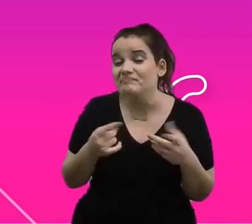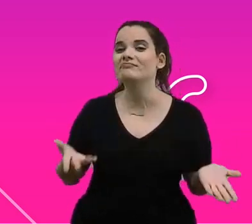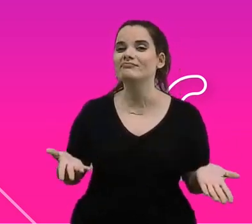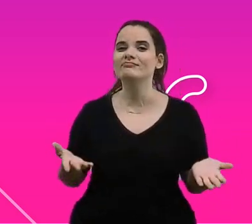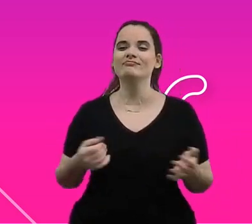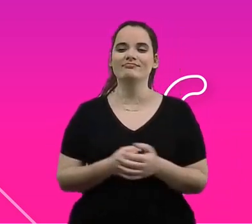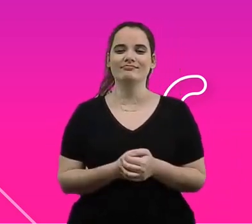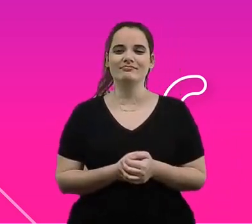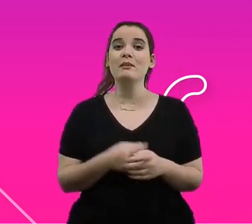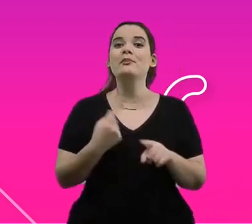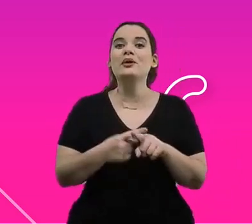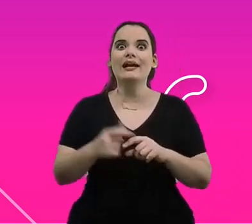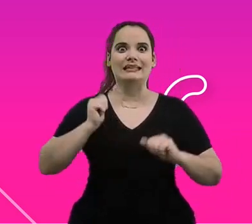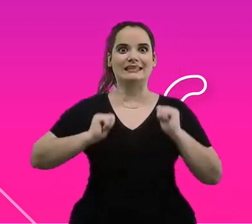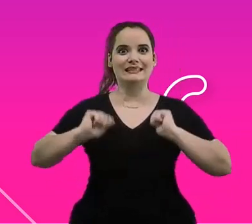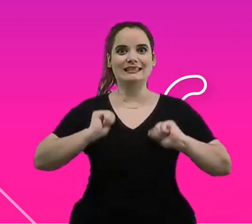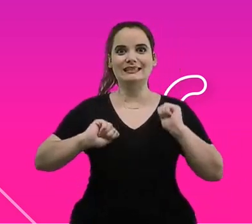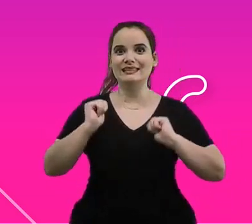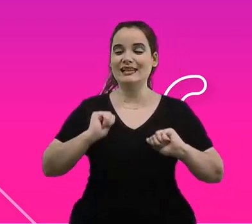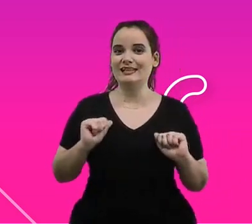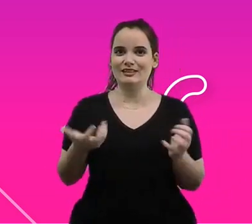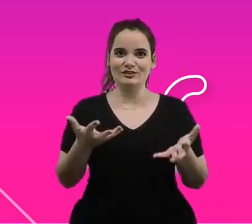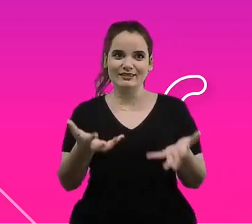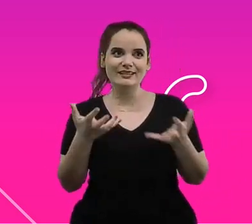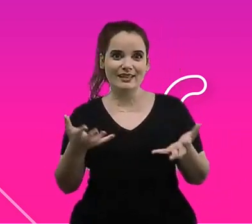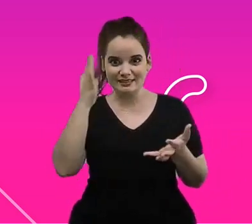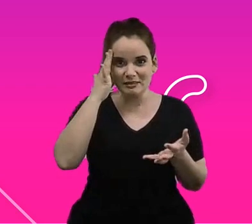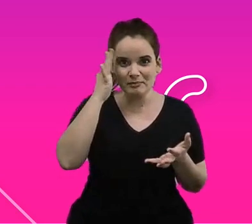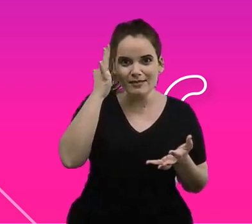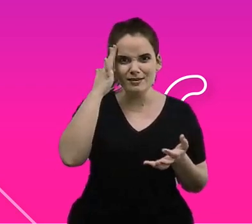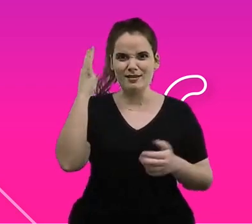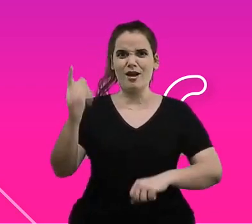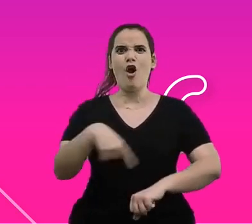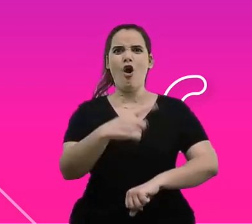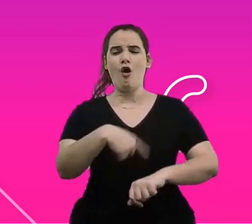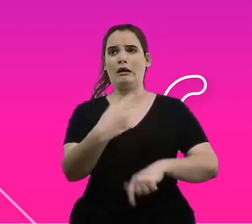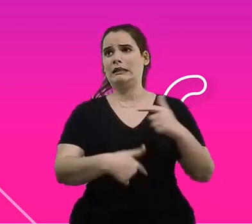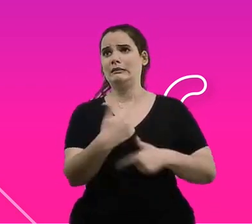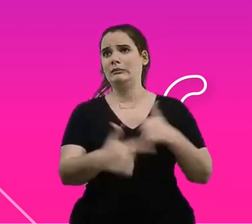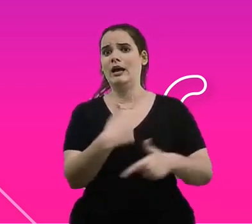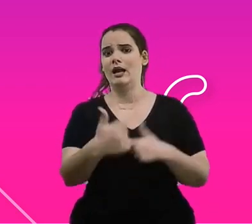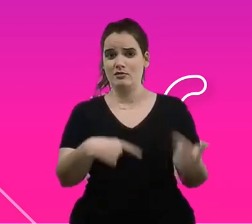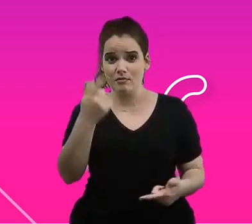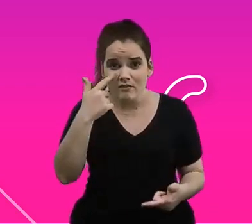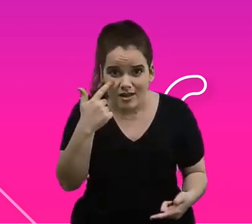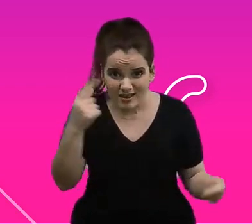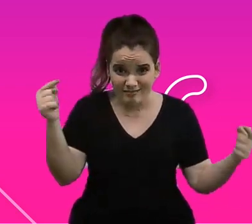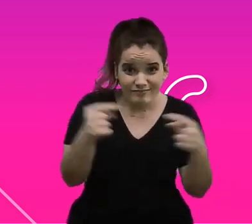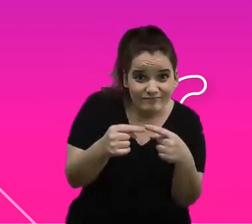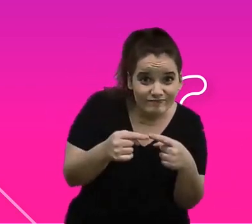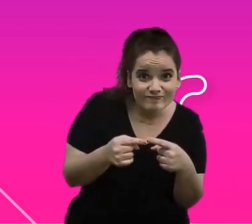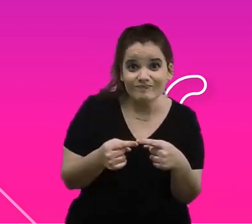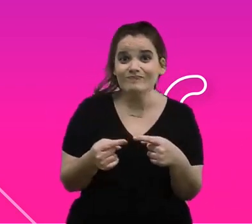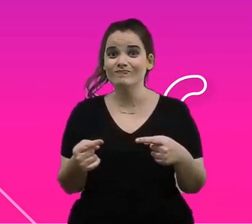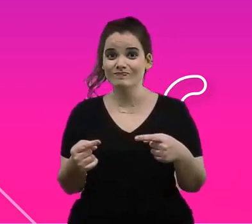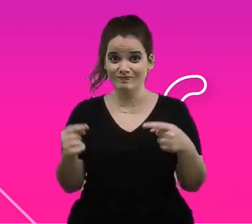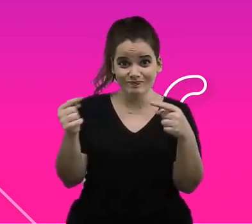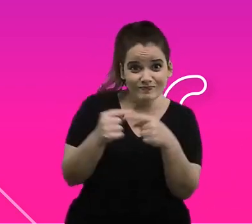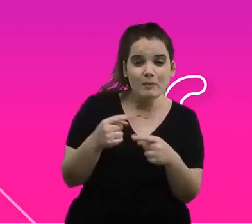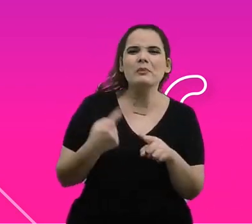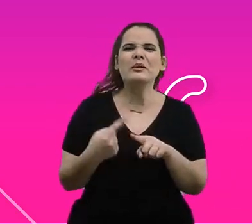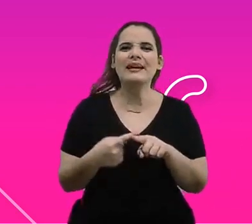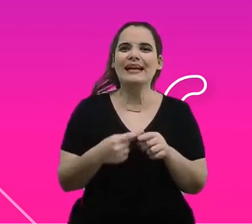ver o governo, né, órgãos públicos, gestores públicos, técnicos, né, que é o grande sonho